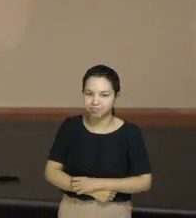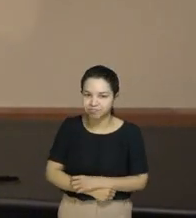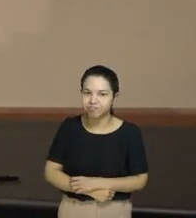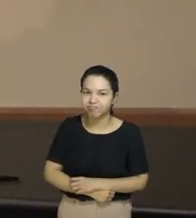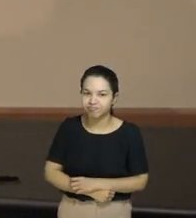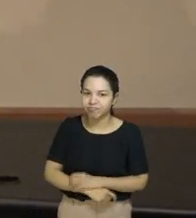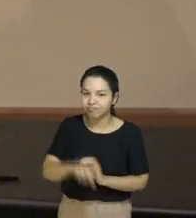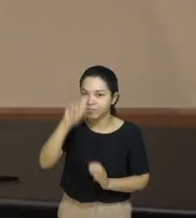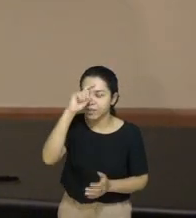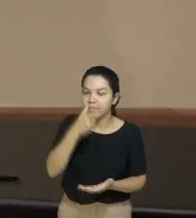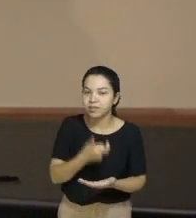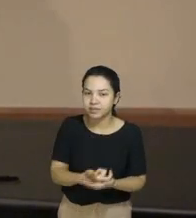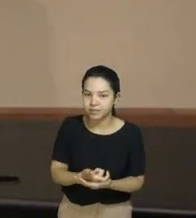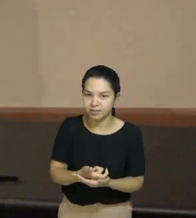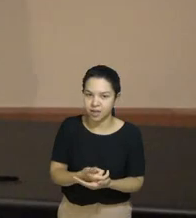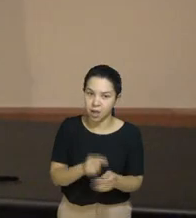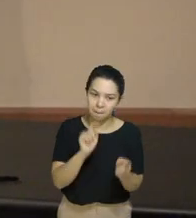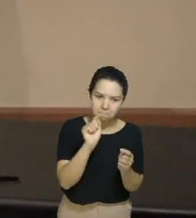Ótimo, sinais de pontuação.